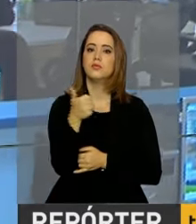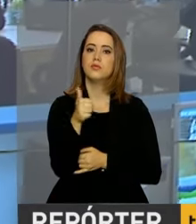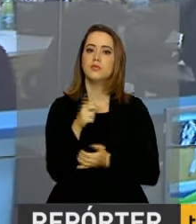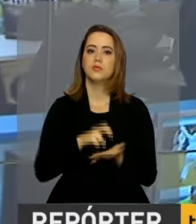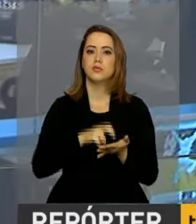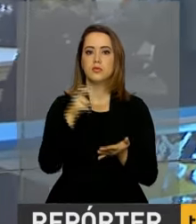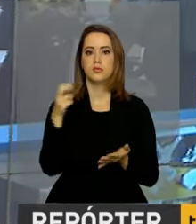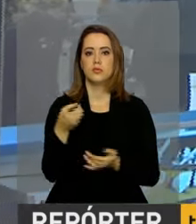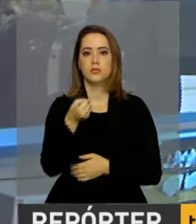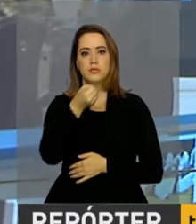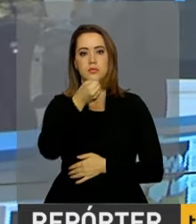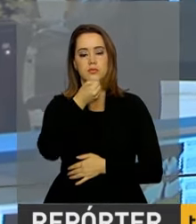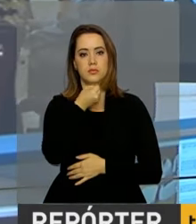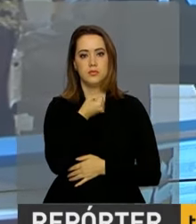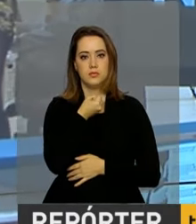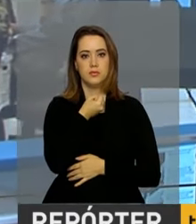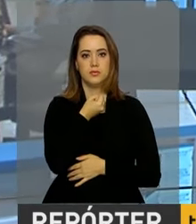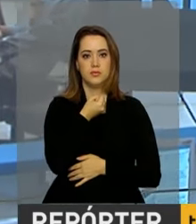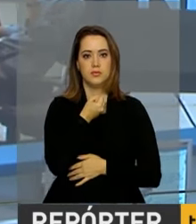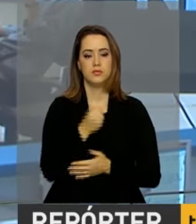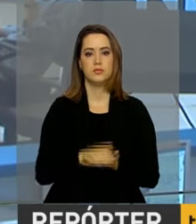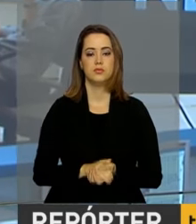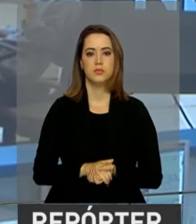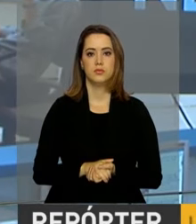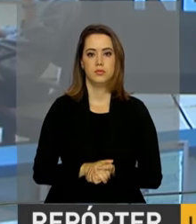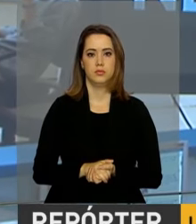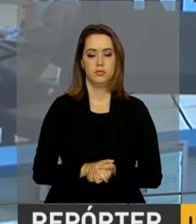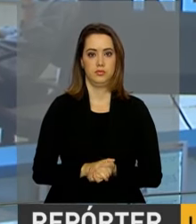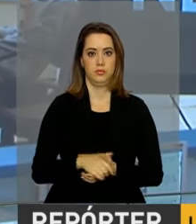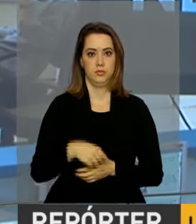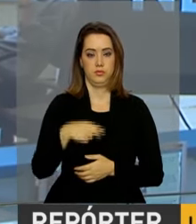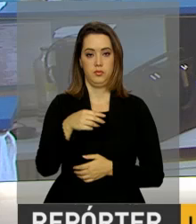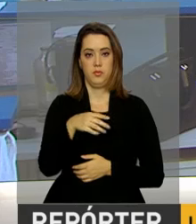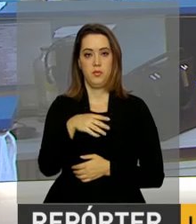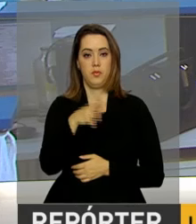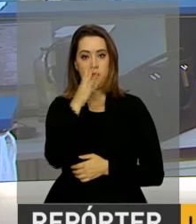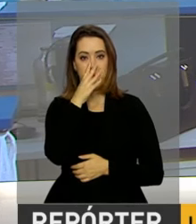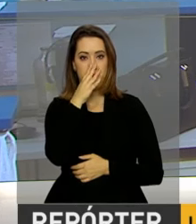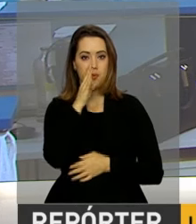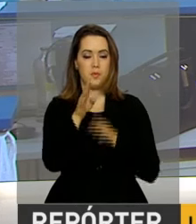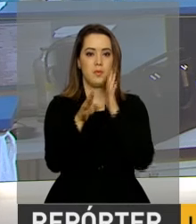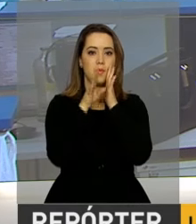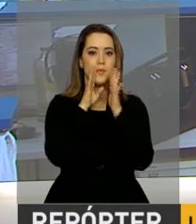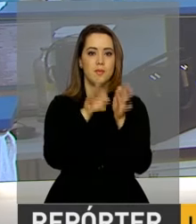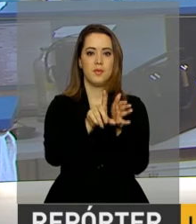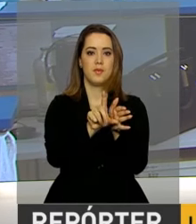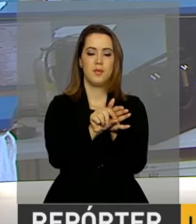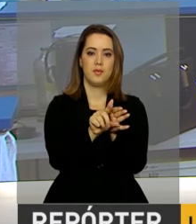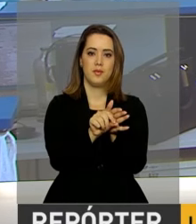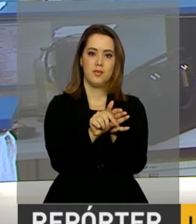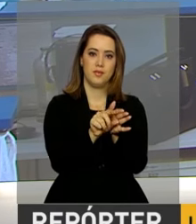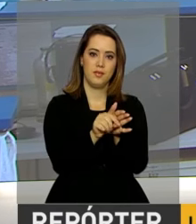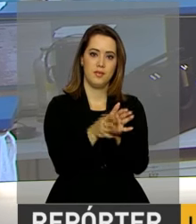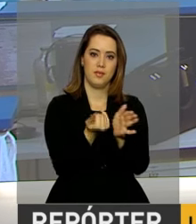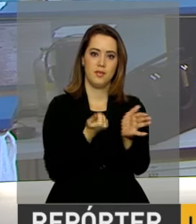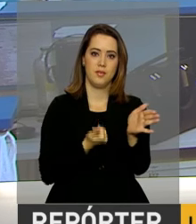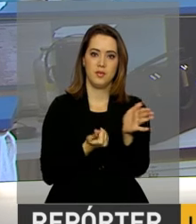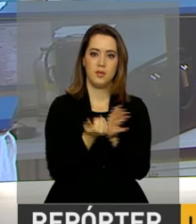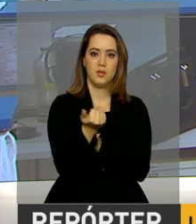às 11 da manhã na próxima edição do Repórter NBR. Acompanhe também as novidades em nossas redes